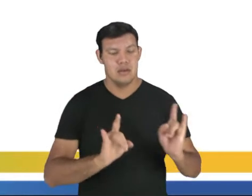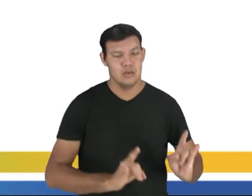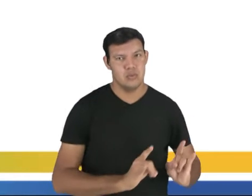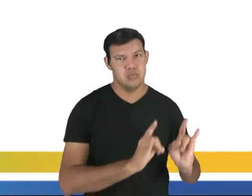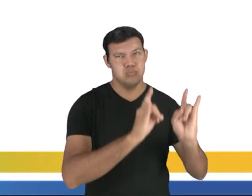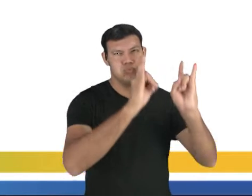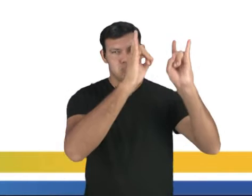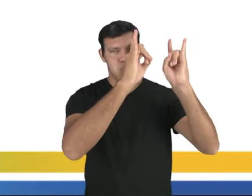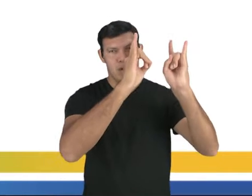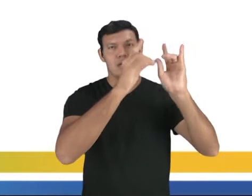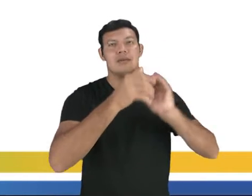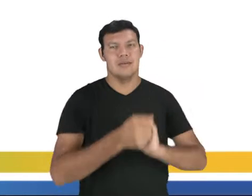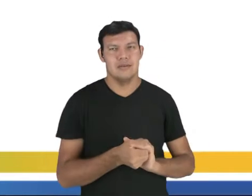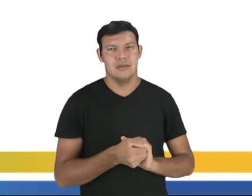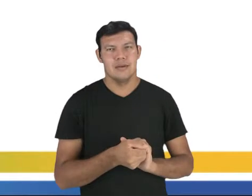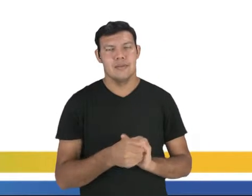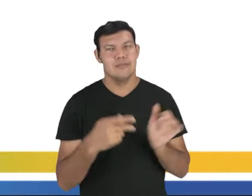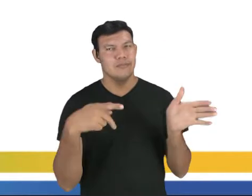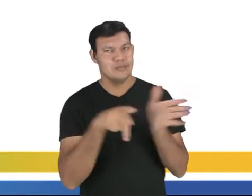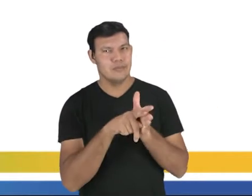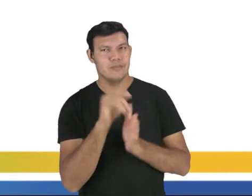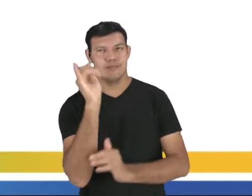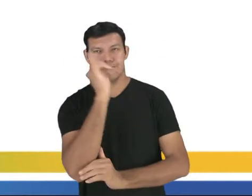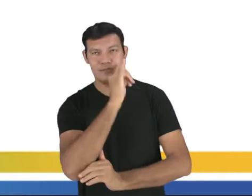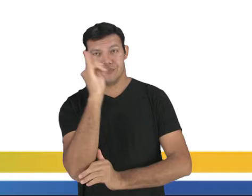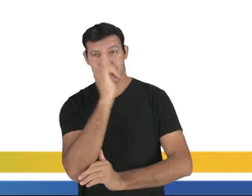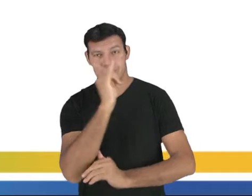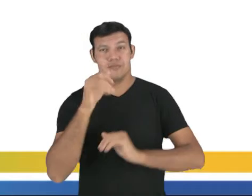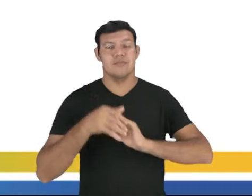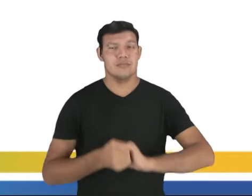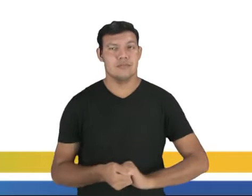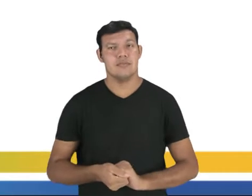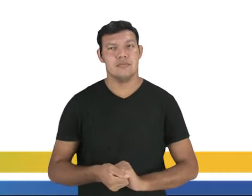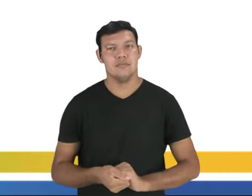uma torre lá na Itália, onde ele